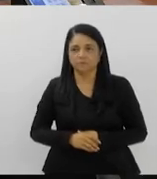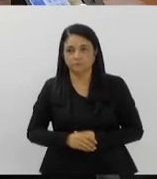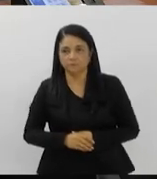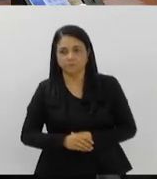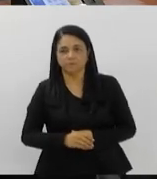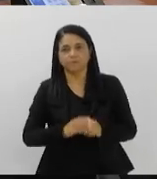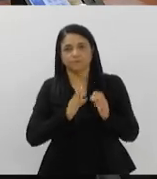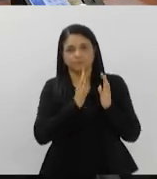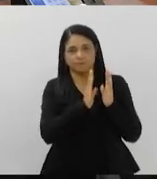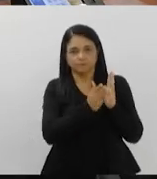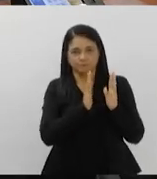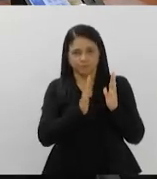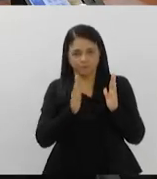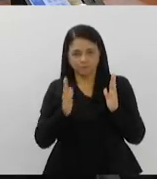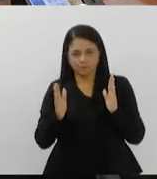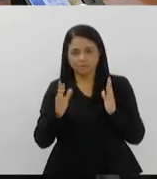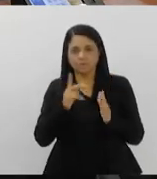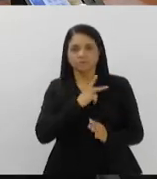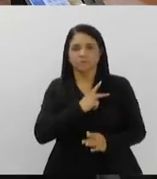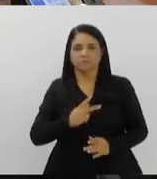Pela ordem, senhor presidente.